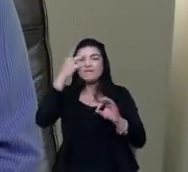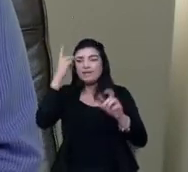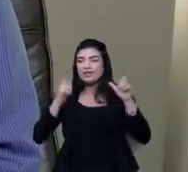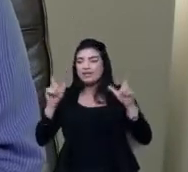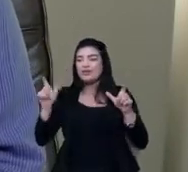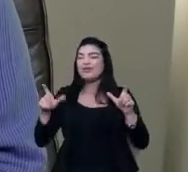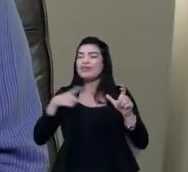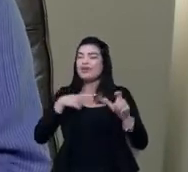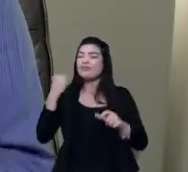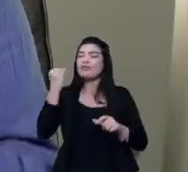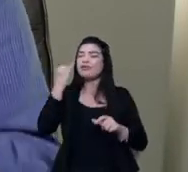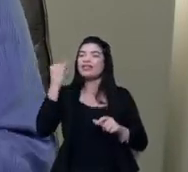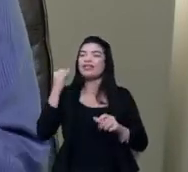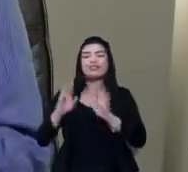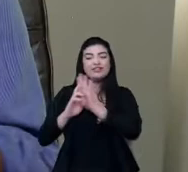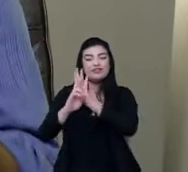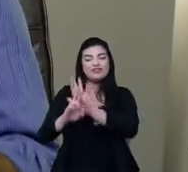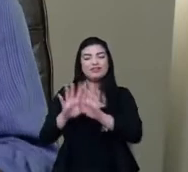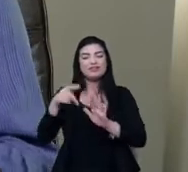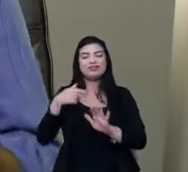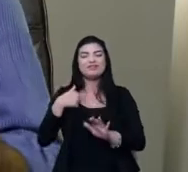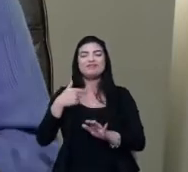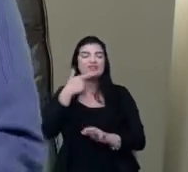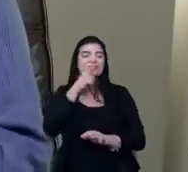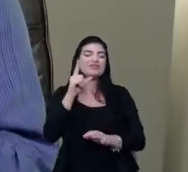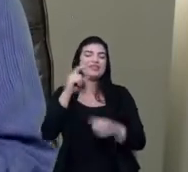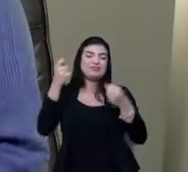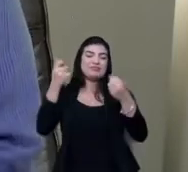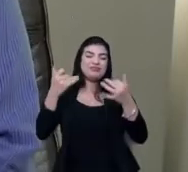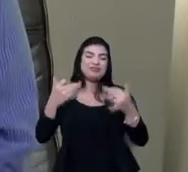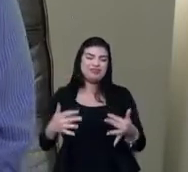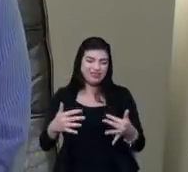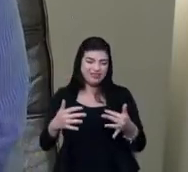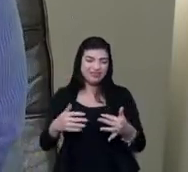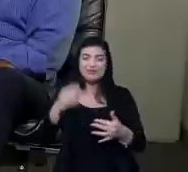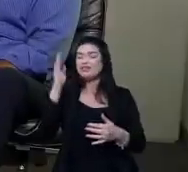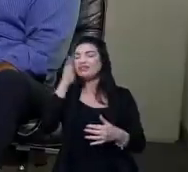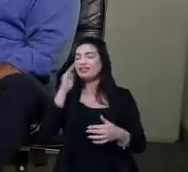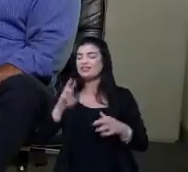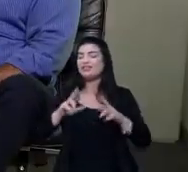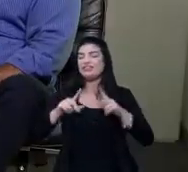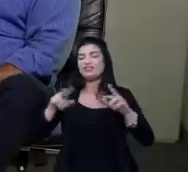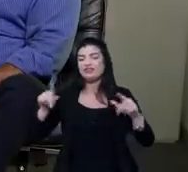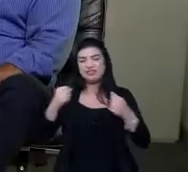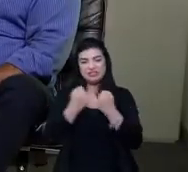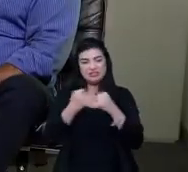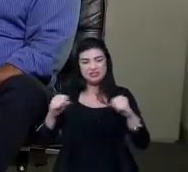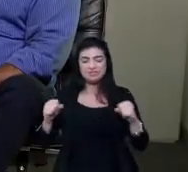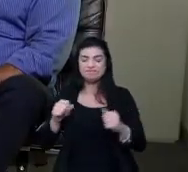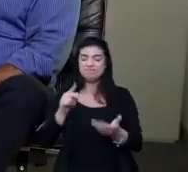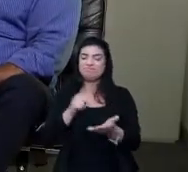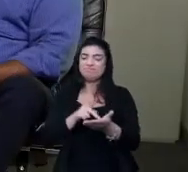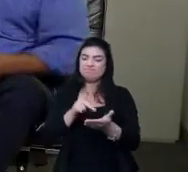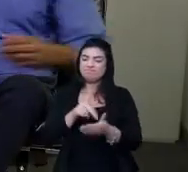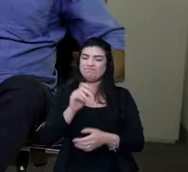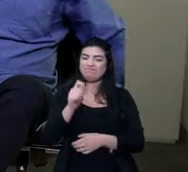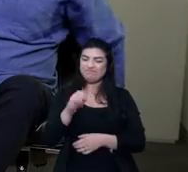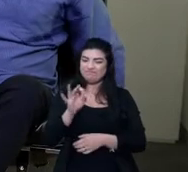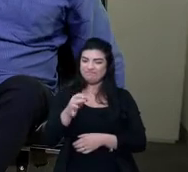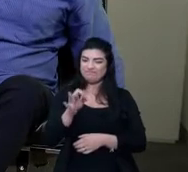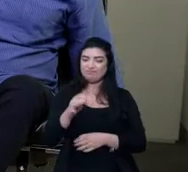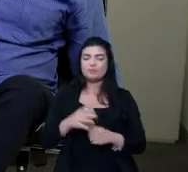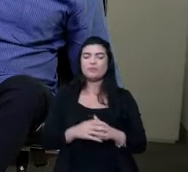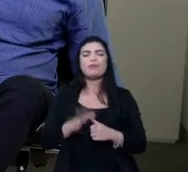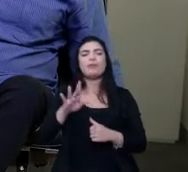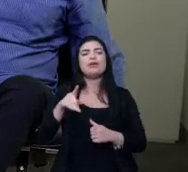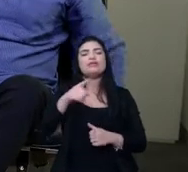muito importantes para você, né? Porque o nosso país é uma diversidade cultural imensa, né? Verdade, verdade. E para nós, assim,